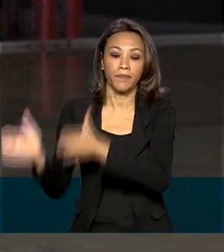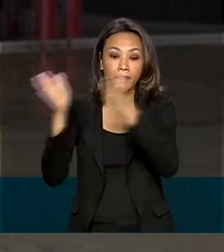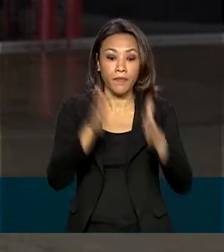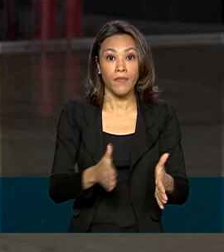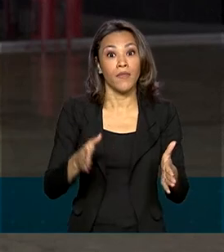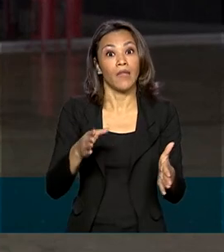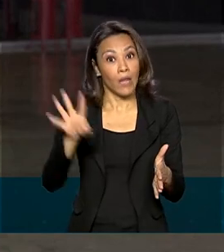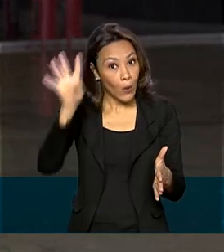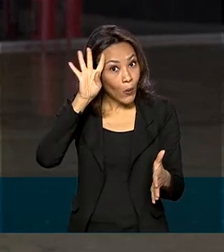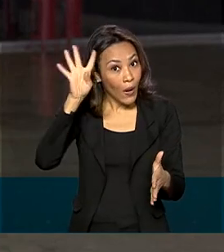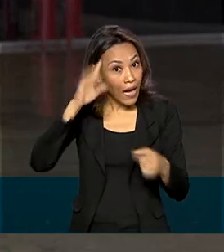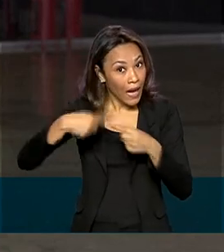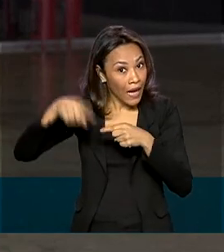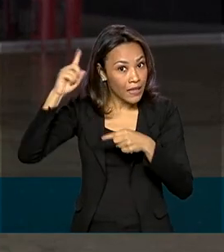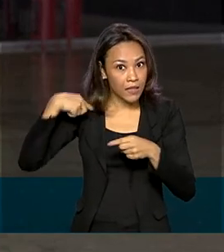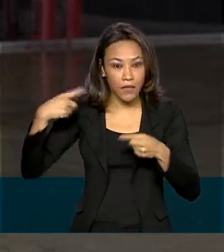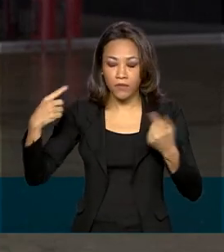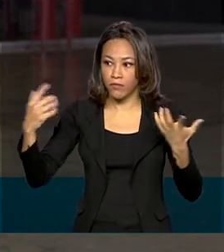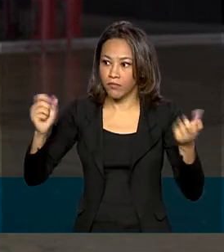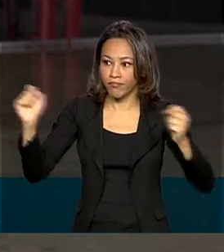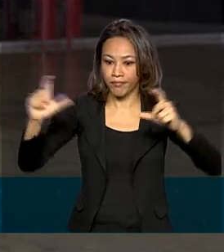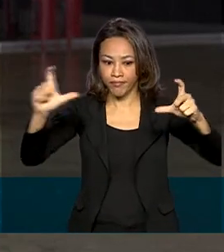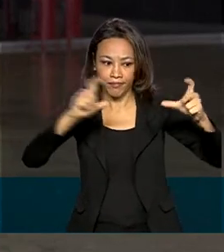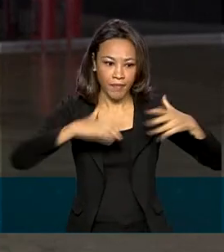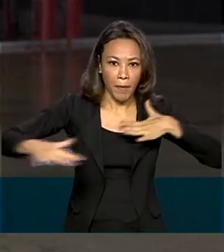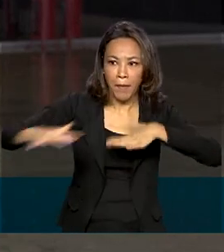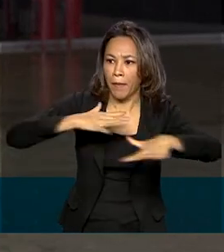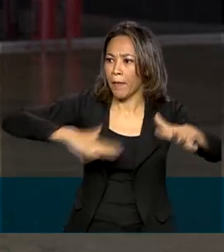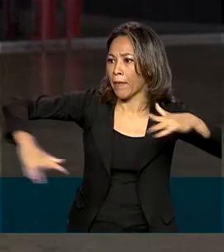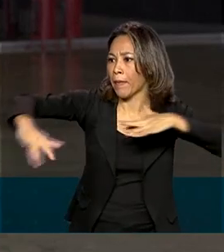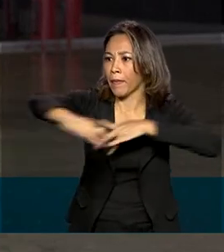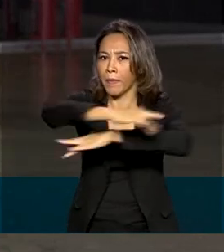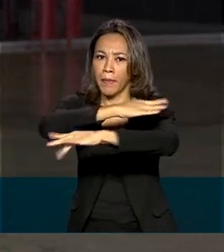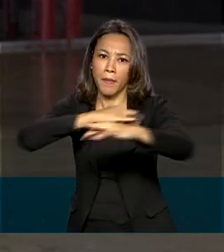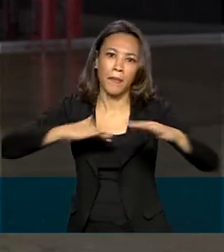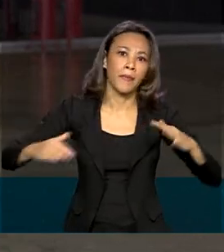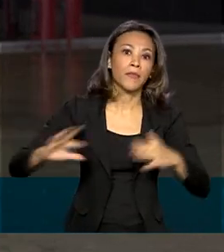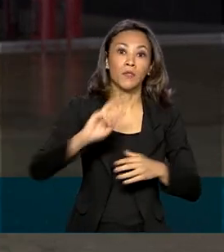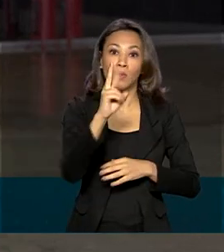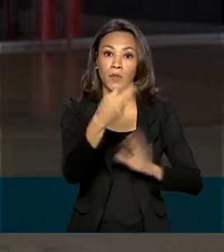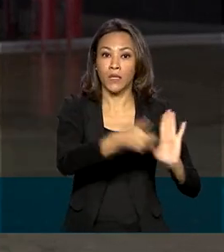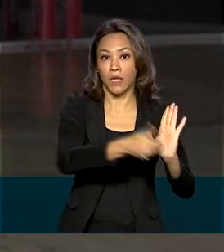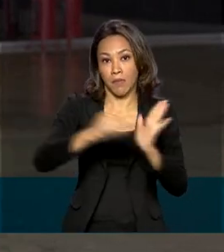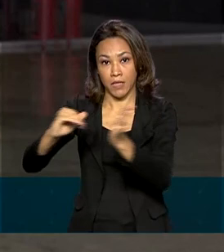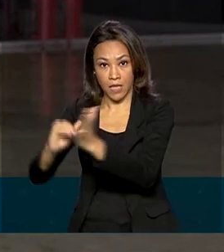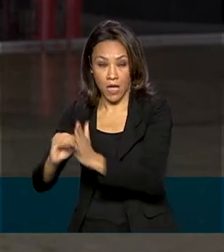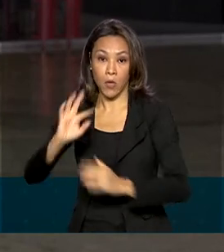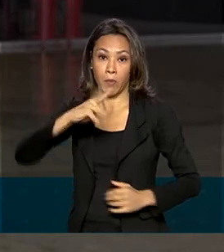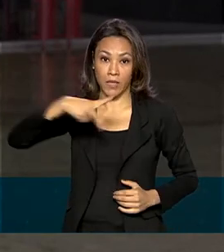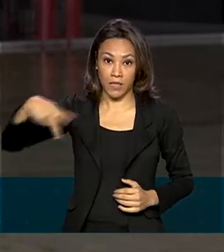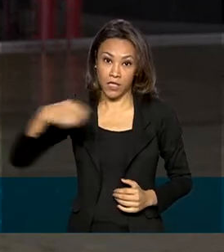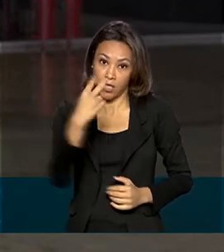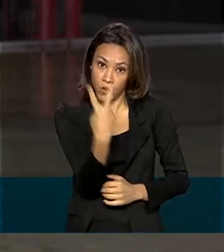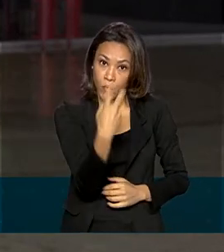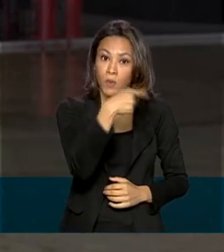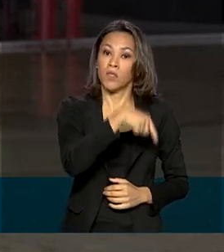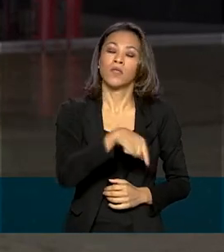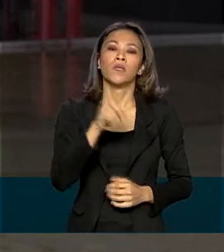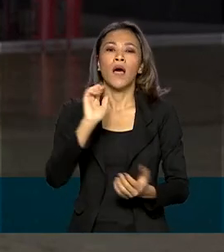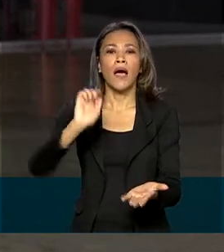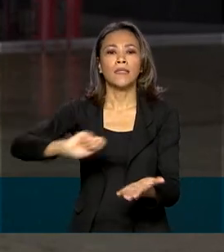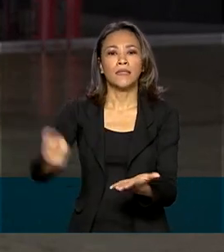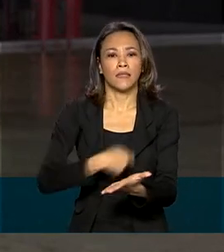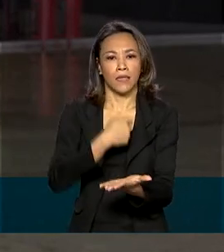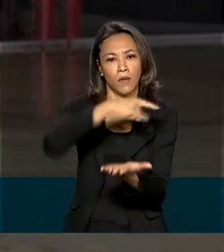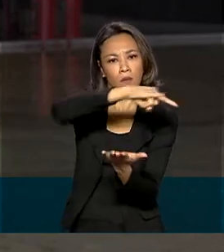essa quarta-feira foi bastante movimentado tanto na Câmara quanto no senado logo de manhã os presidentes das duas casas assinaram em um